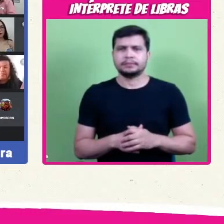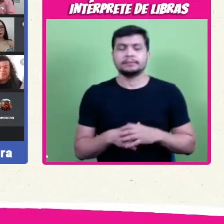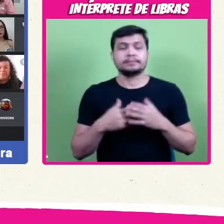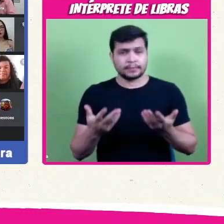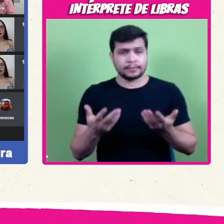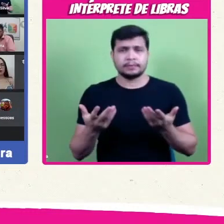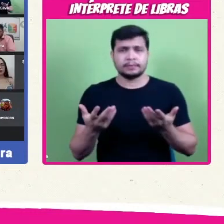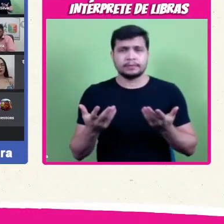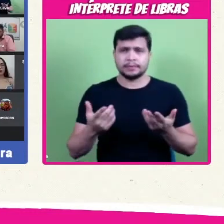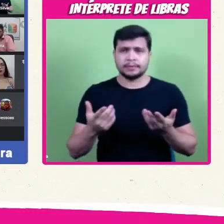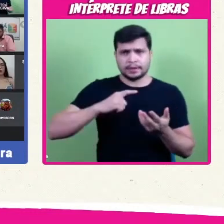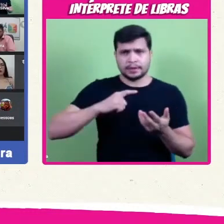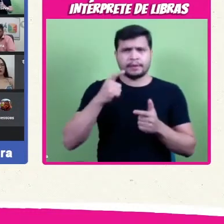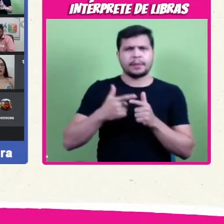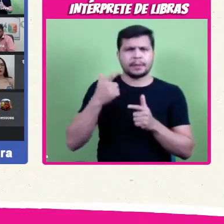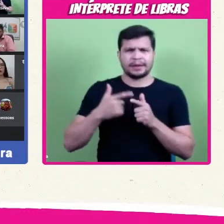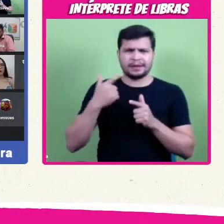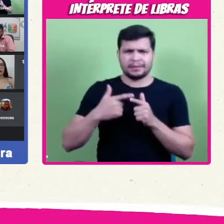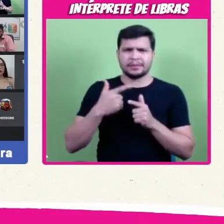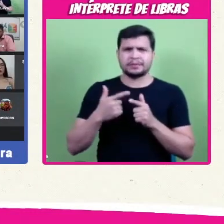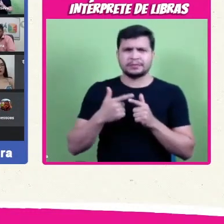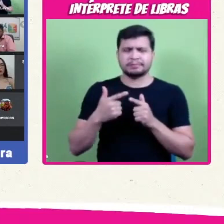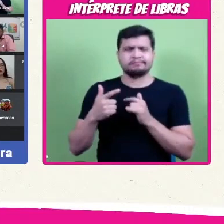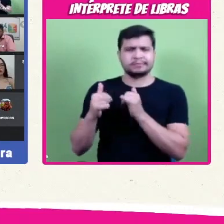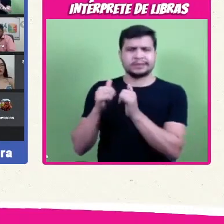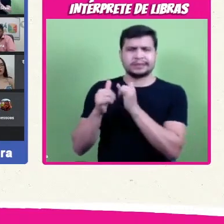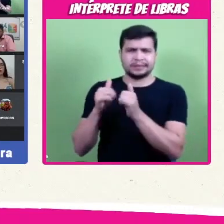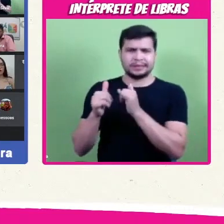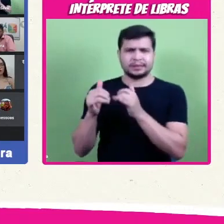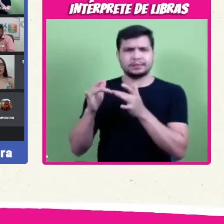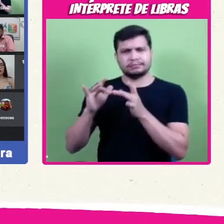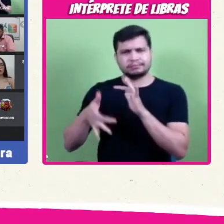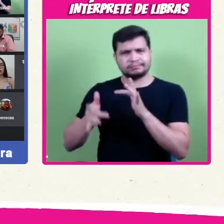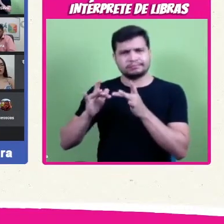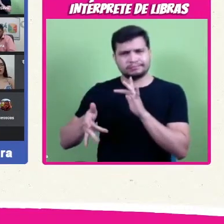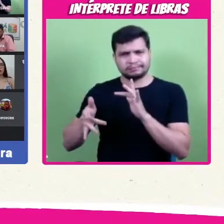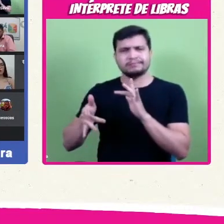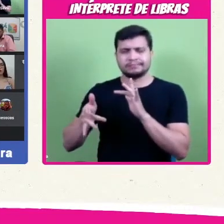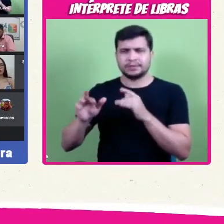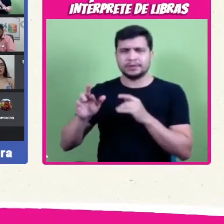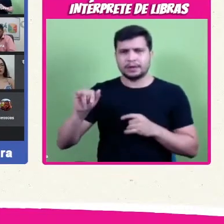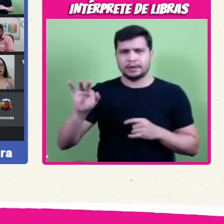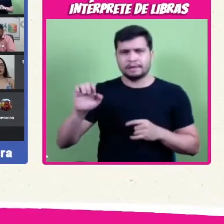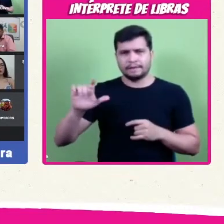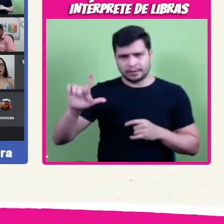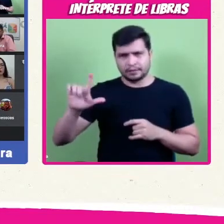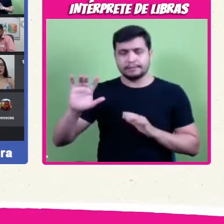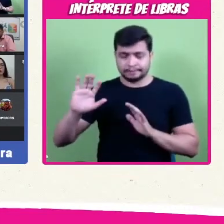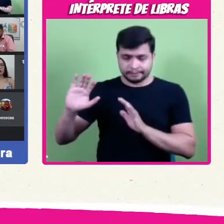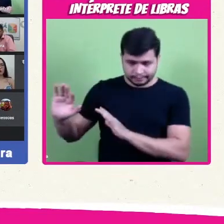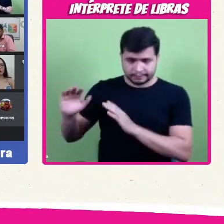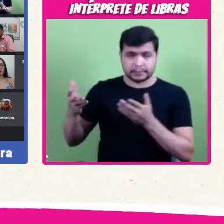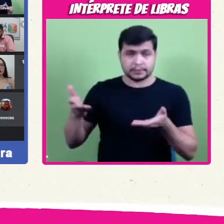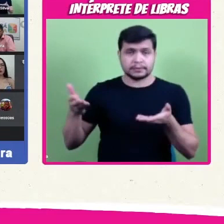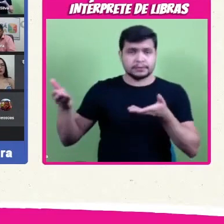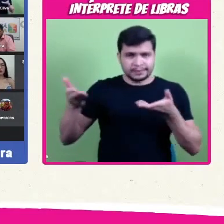pessoal, acho que tivemos aqui alguma questão relacionada à internet, então vamos convidar a Dari,